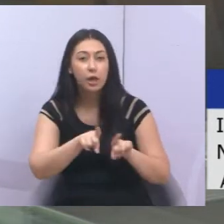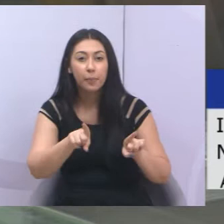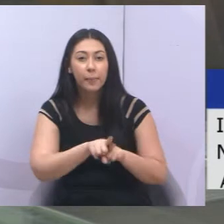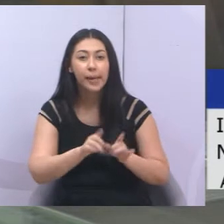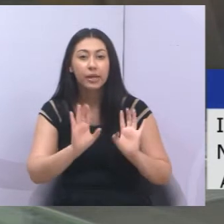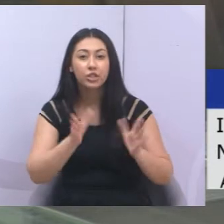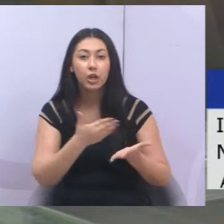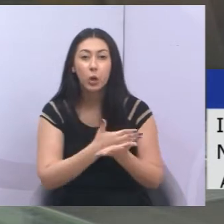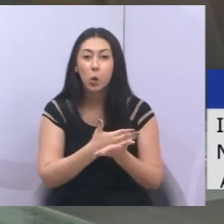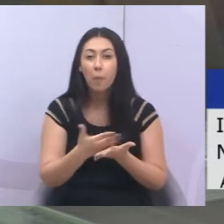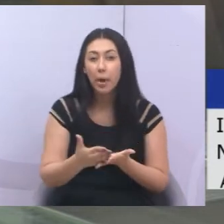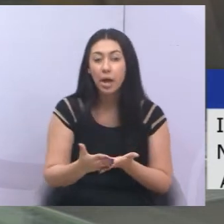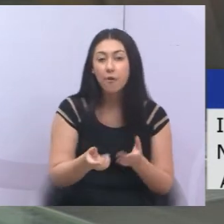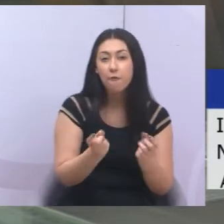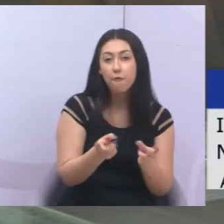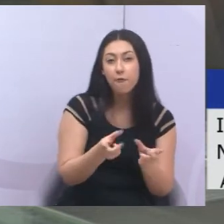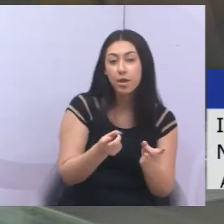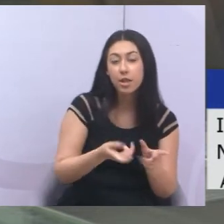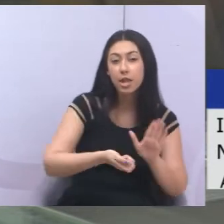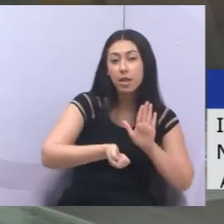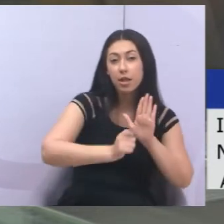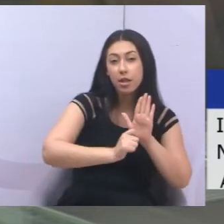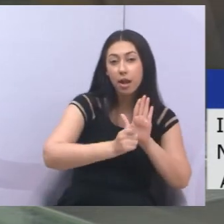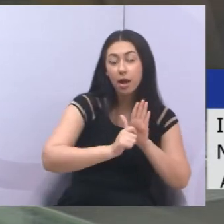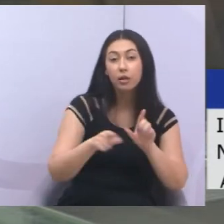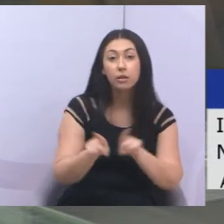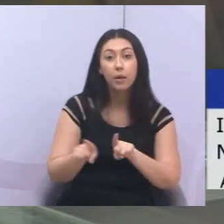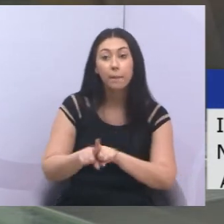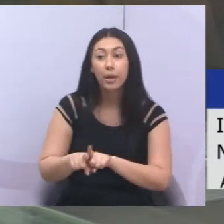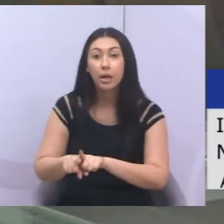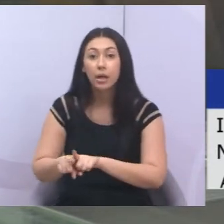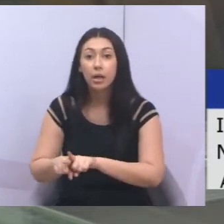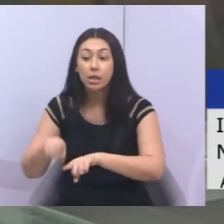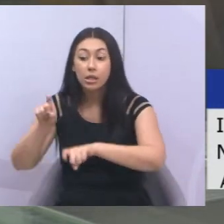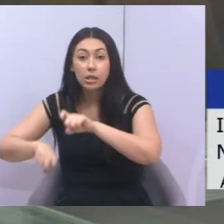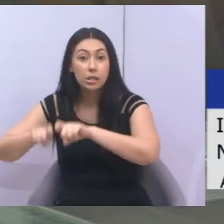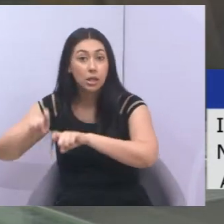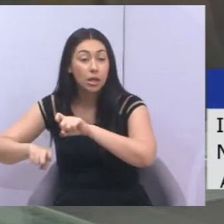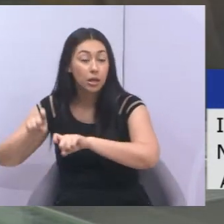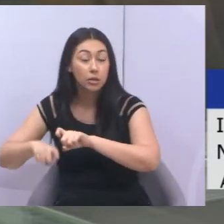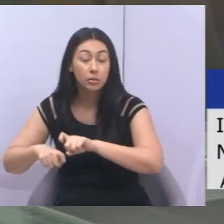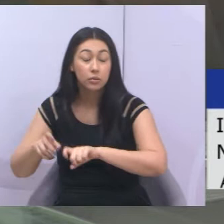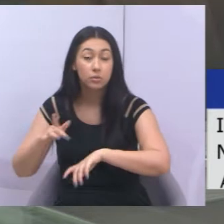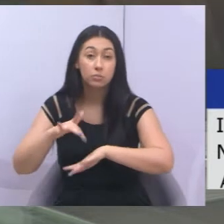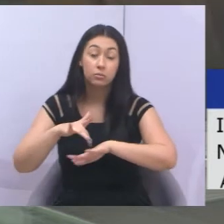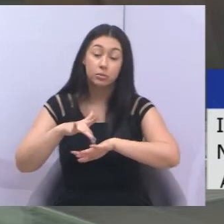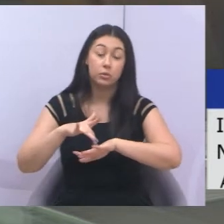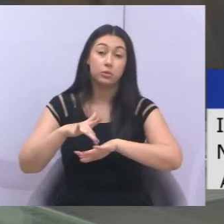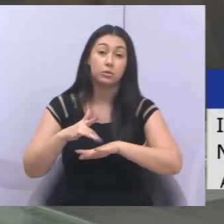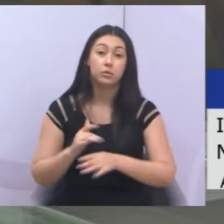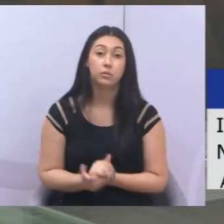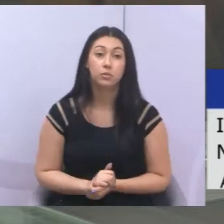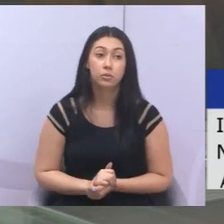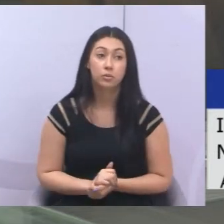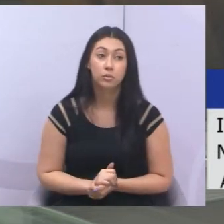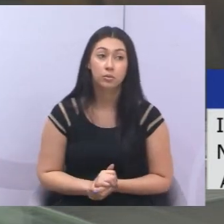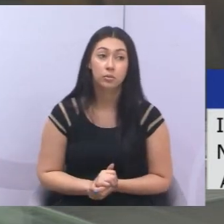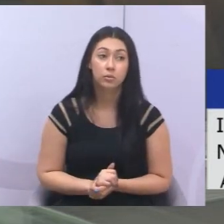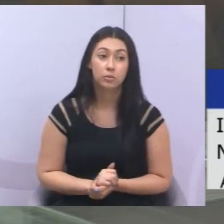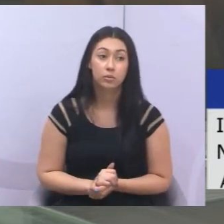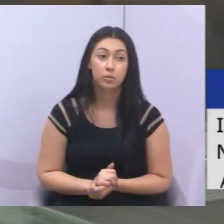no tráfico de droga, prostituição infantil. Uma coisa absurda. E o ato de